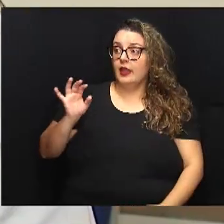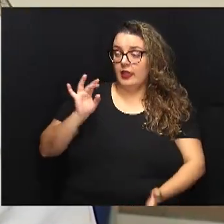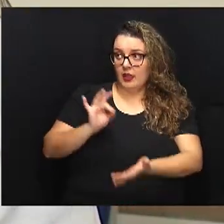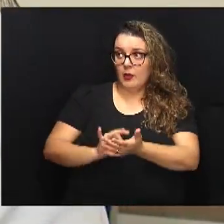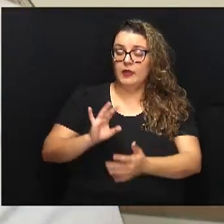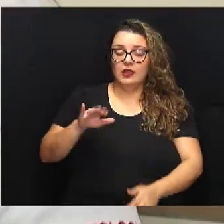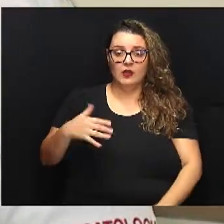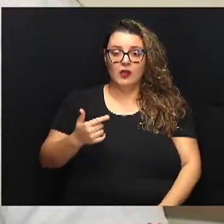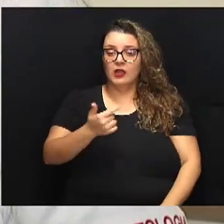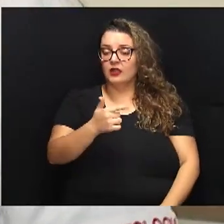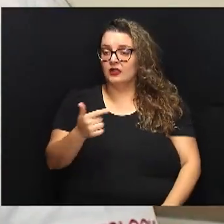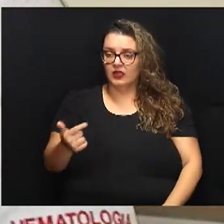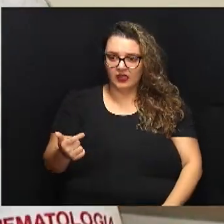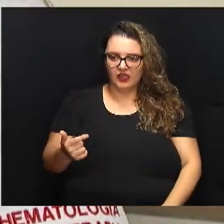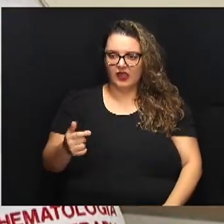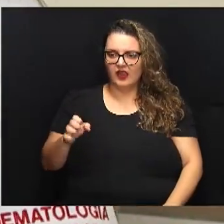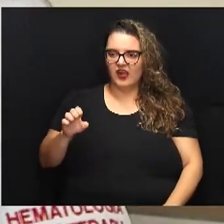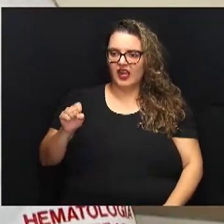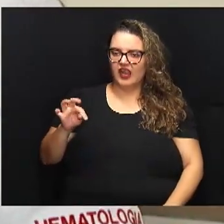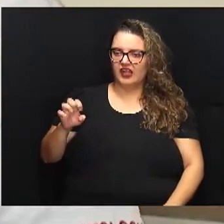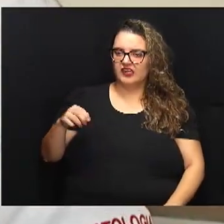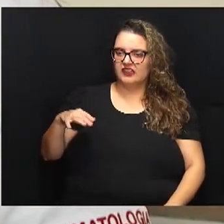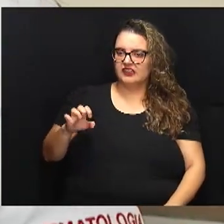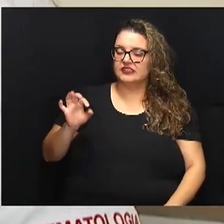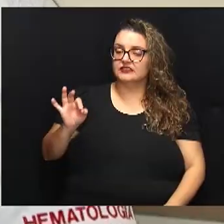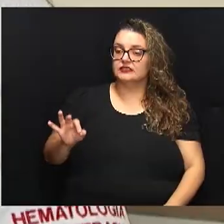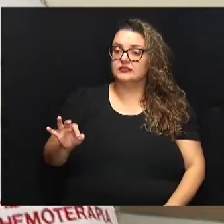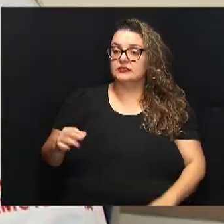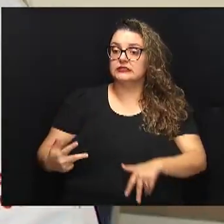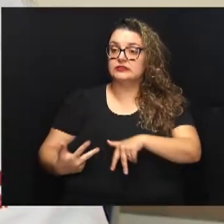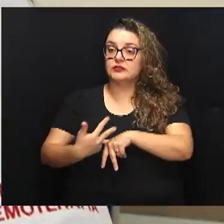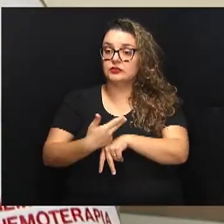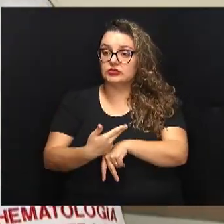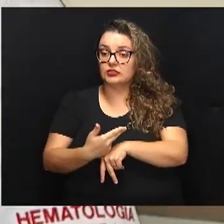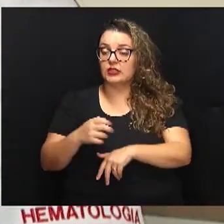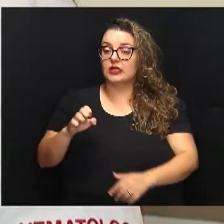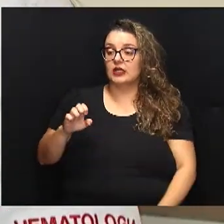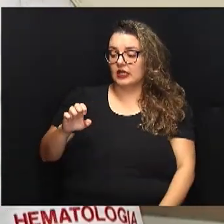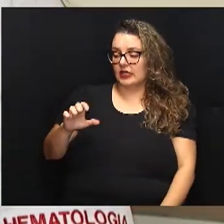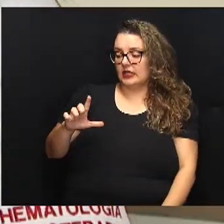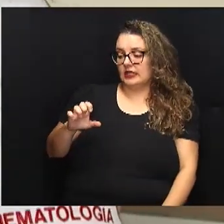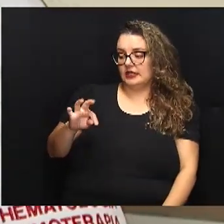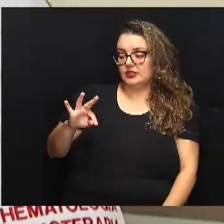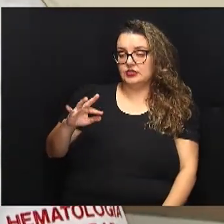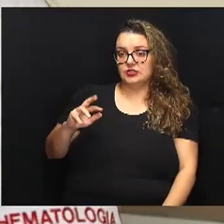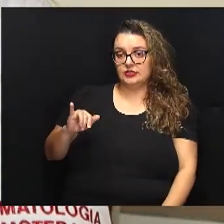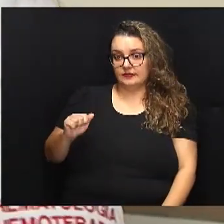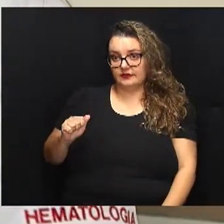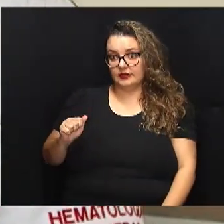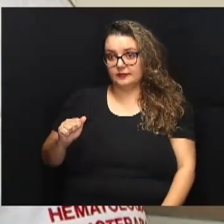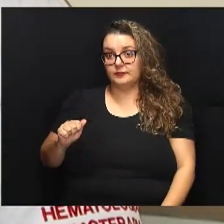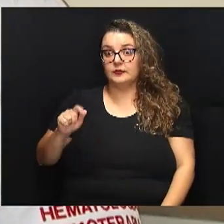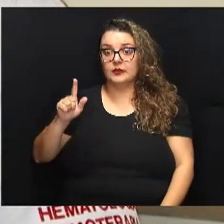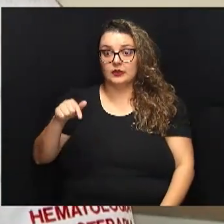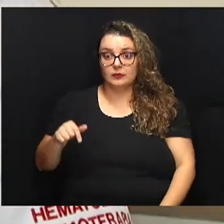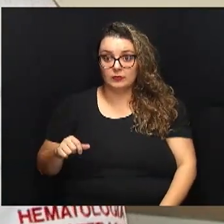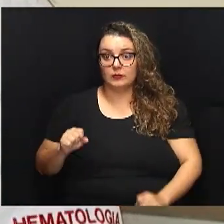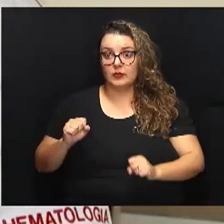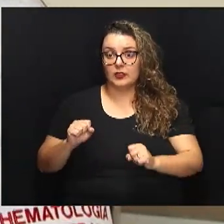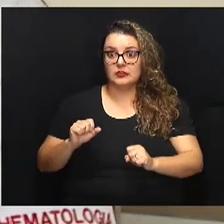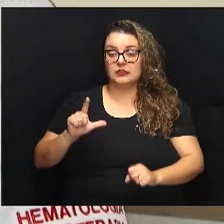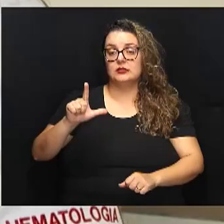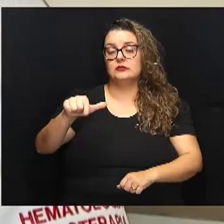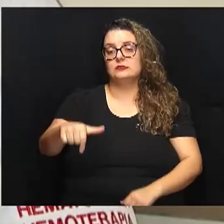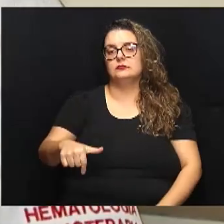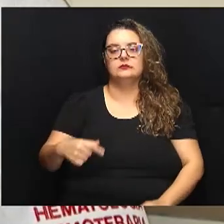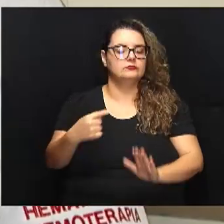você não tem um estoque adequado, cirurgias que são eletivas, ou seja, que podem ser postergadas, inicialmente já